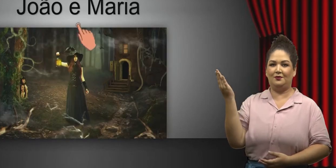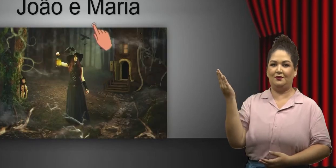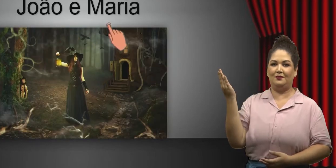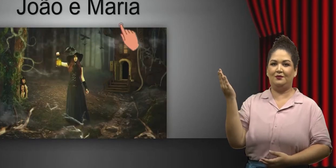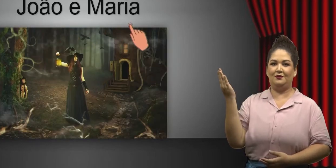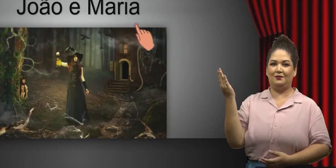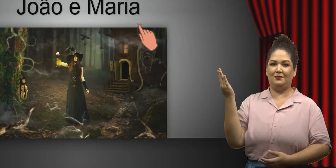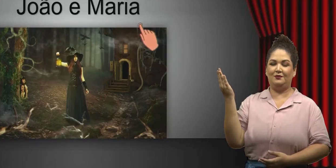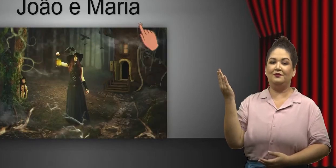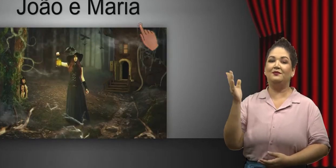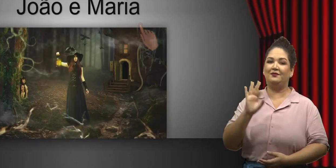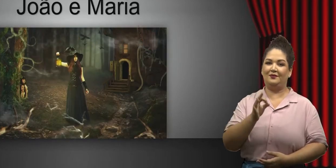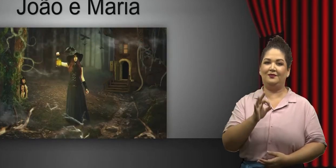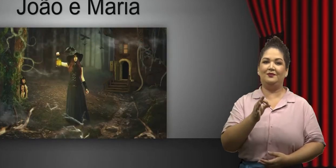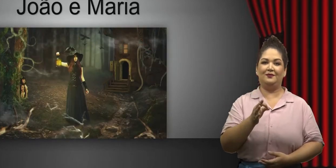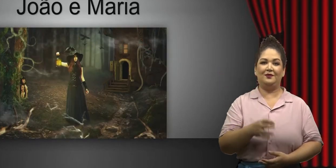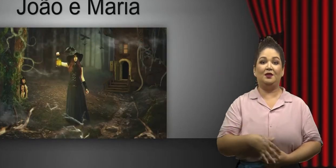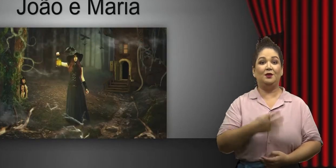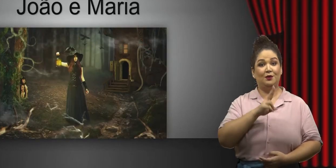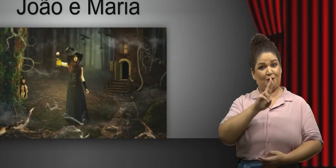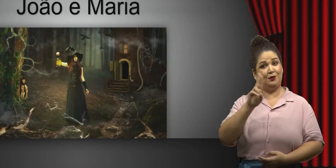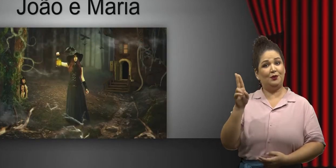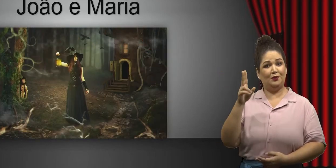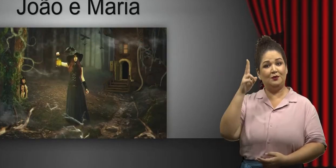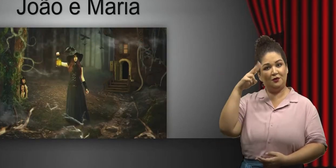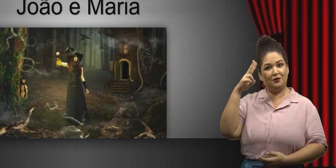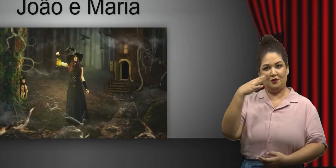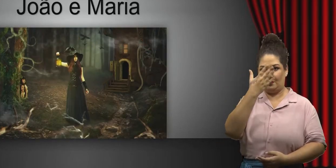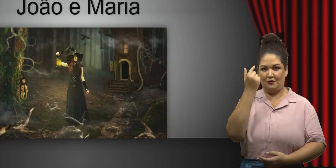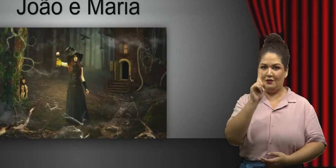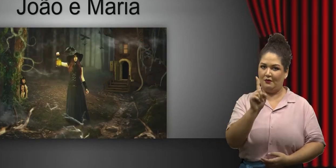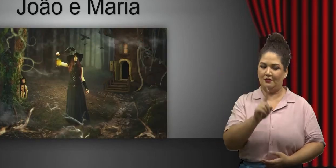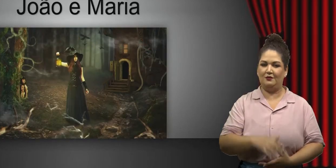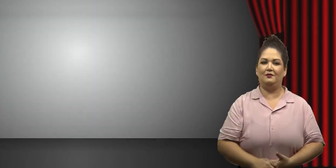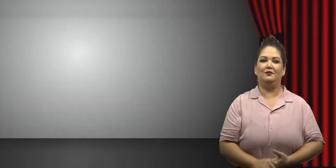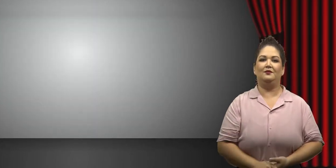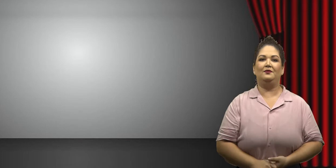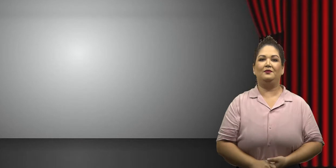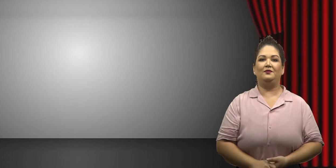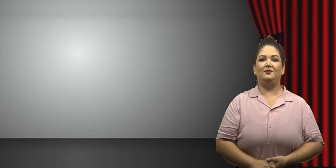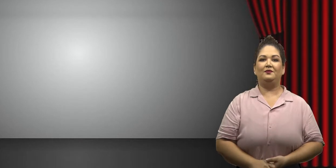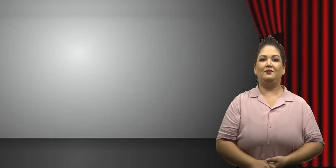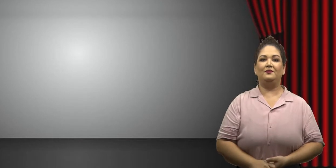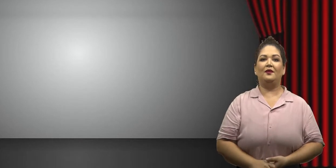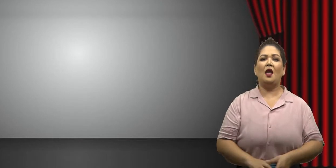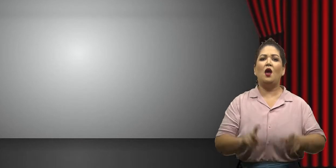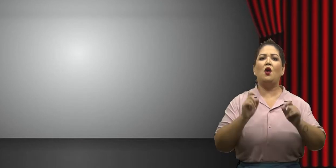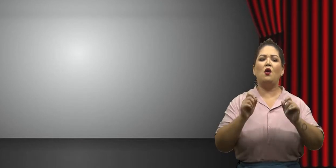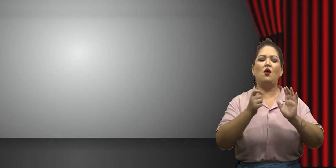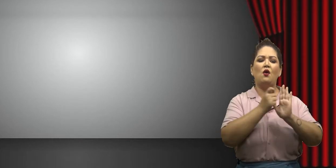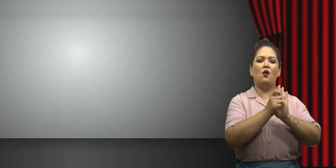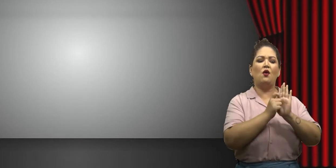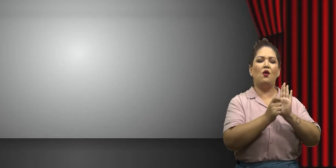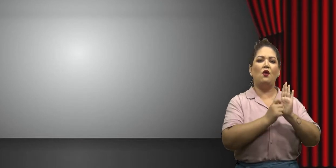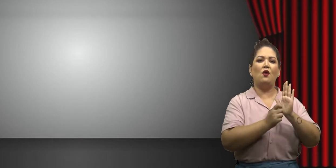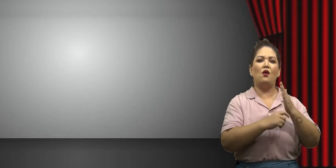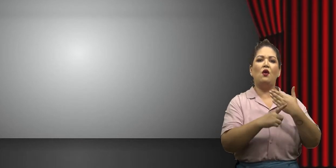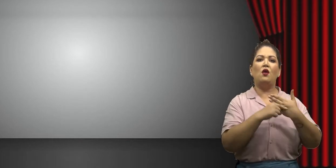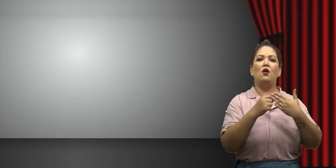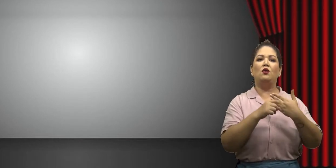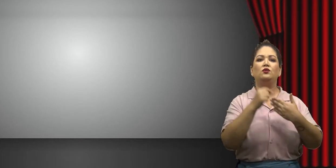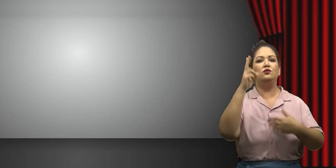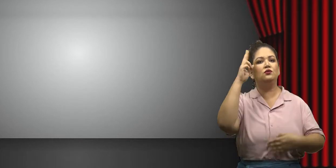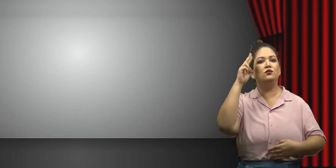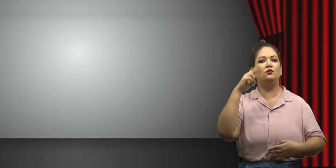João e Maria, o nome da nossa historinha, não se esqueçam. Quem escreveu